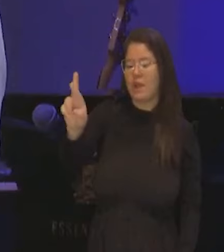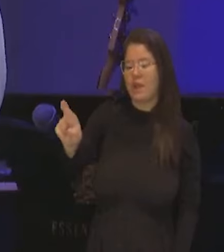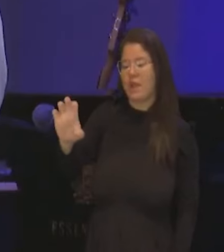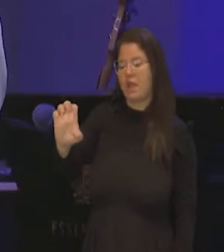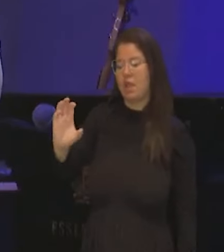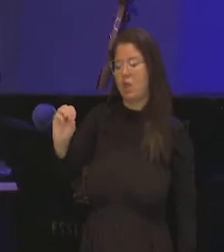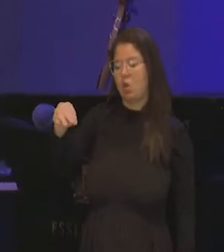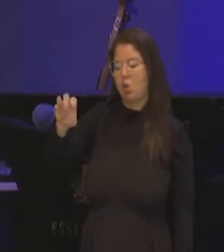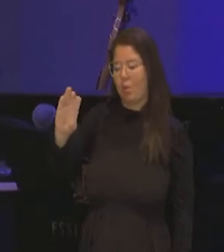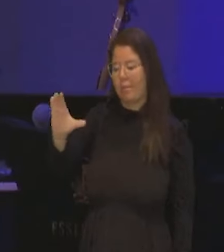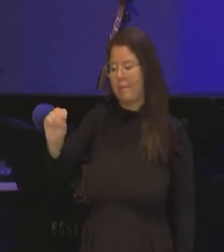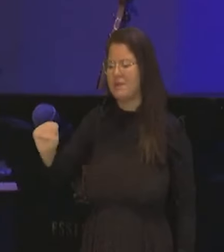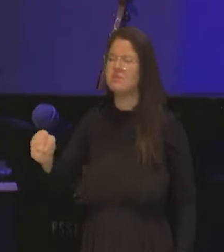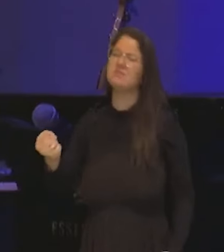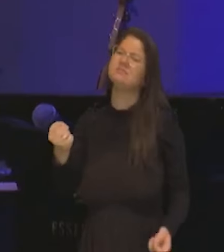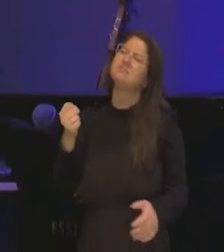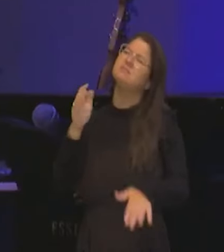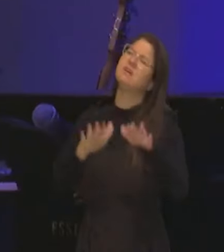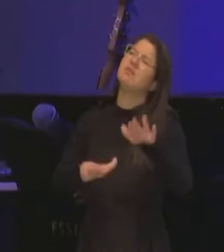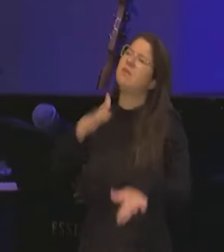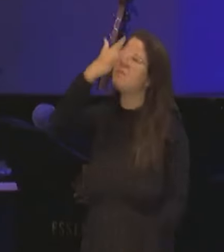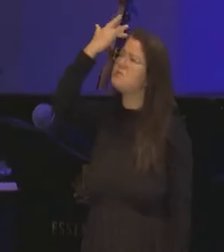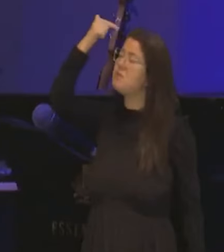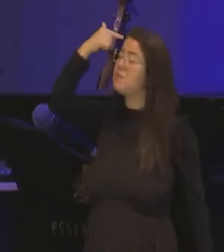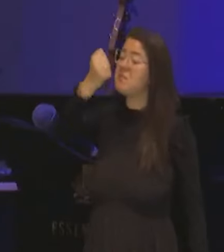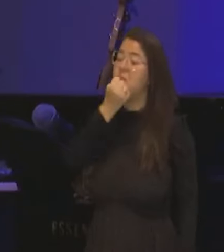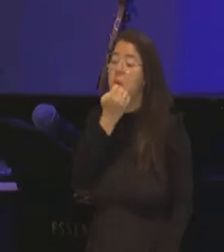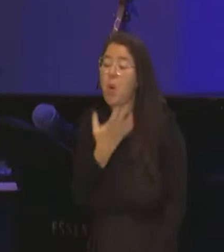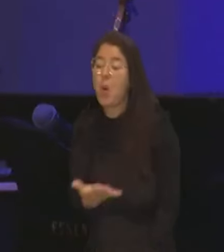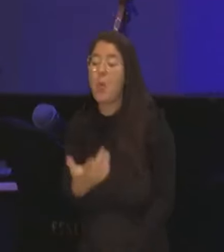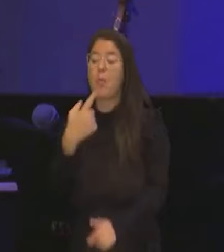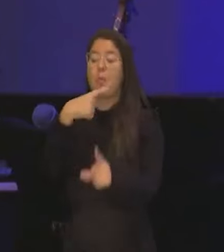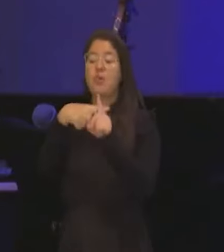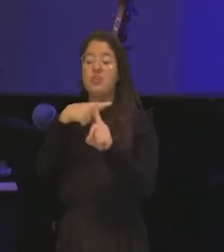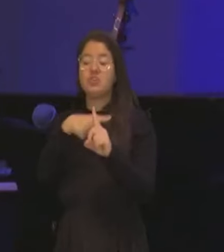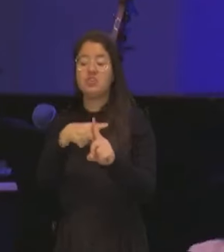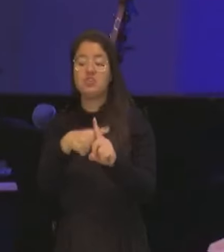talvez para alguns soem como algo muito bom, algo positivo,